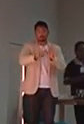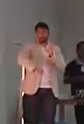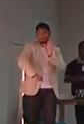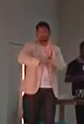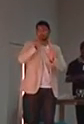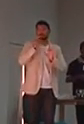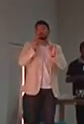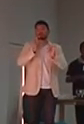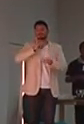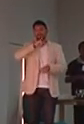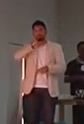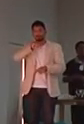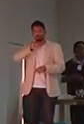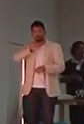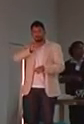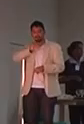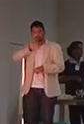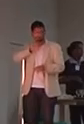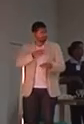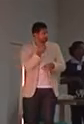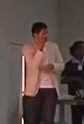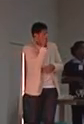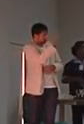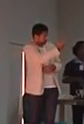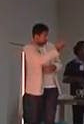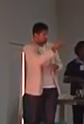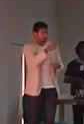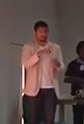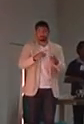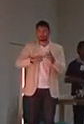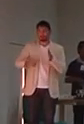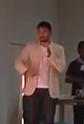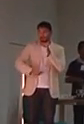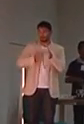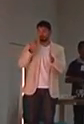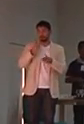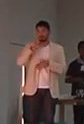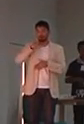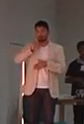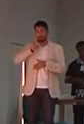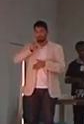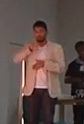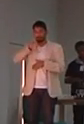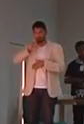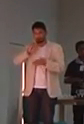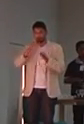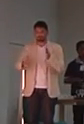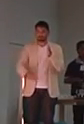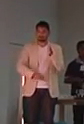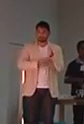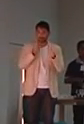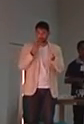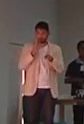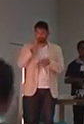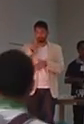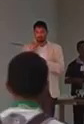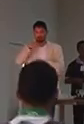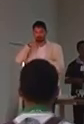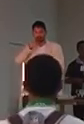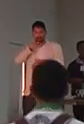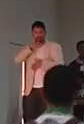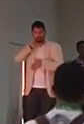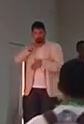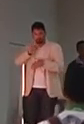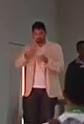apresentar é José Mário, o segundo é Marco Maciel, o terceiro é Anália Keila,